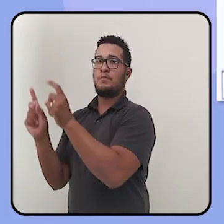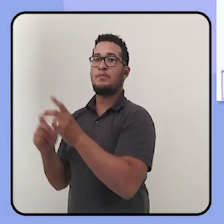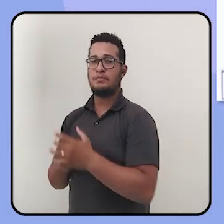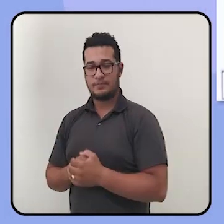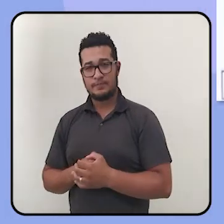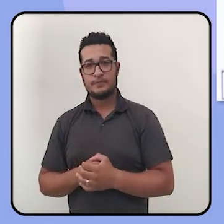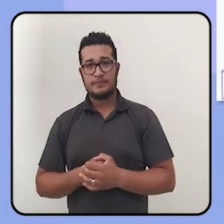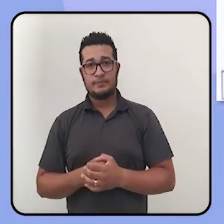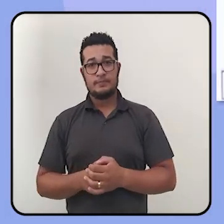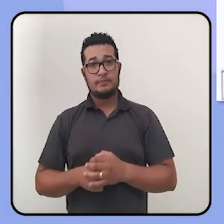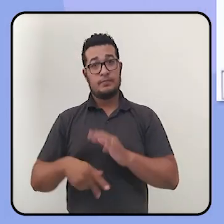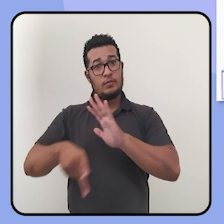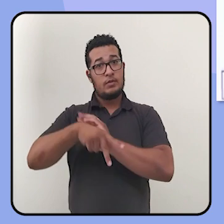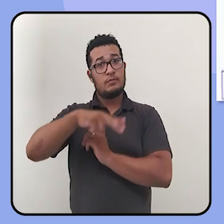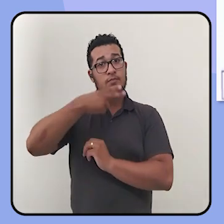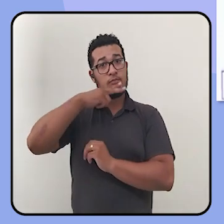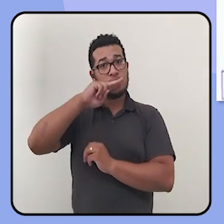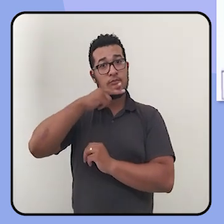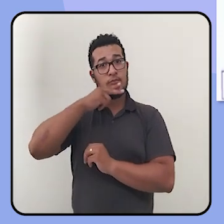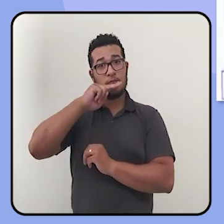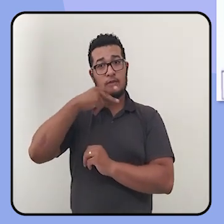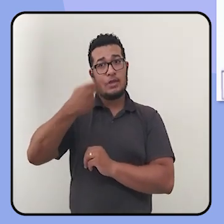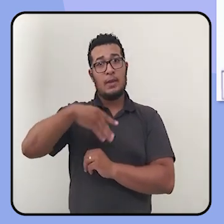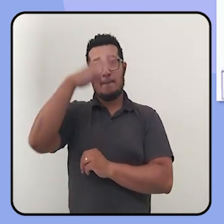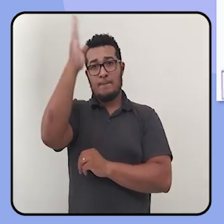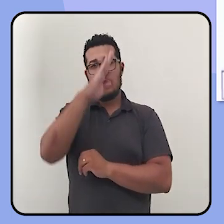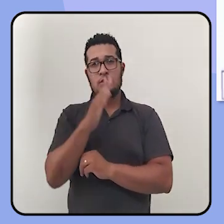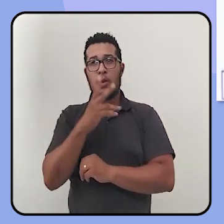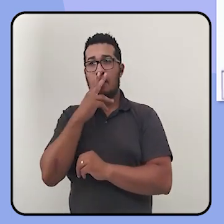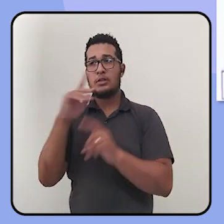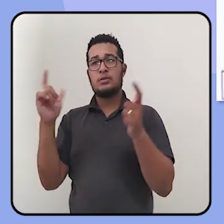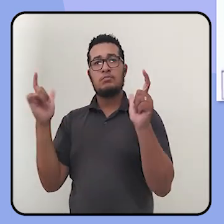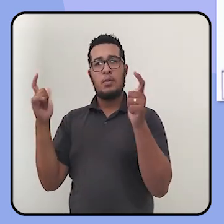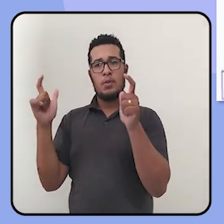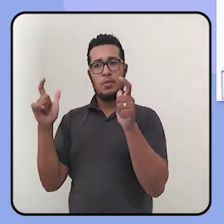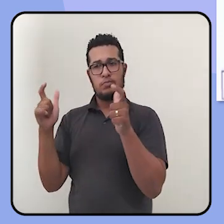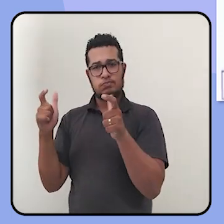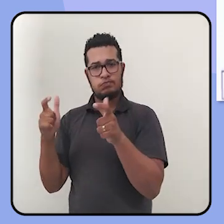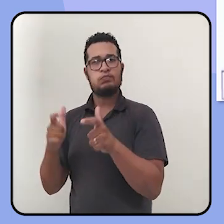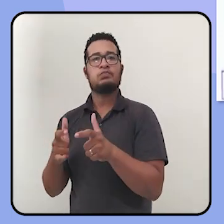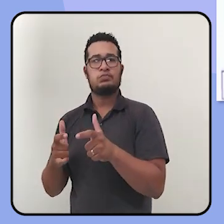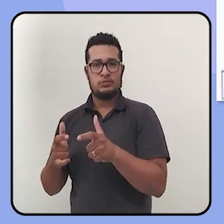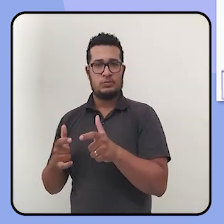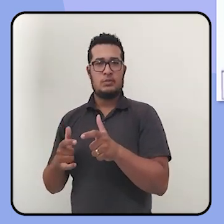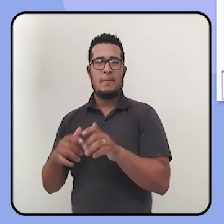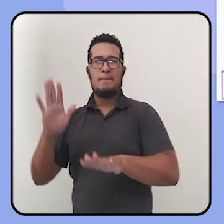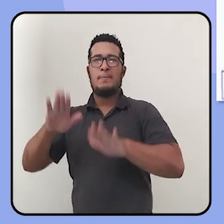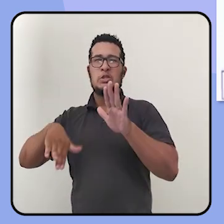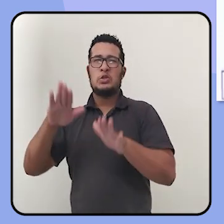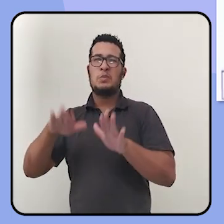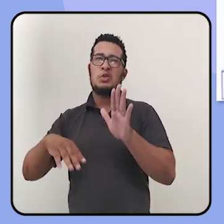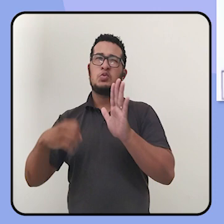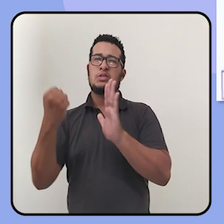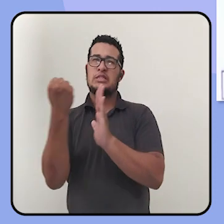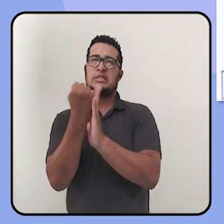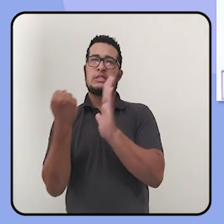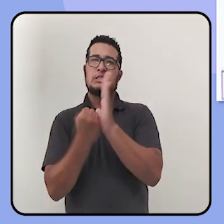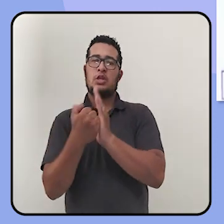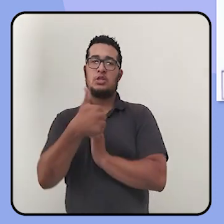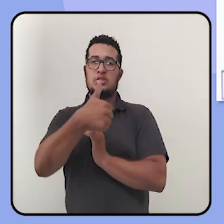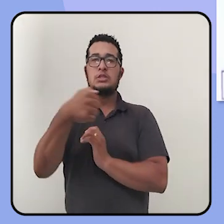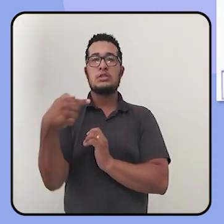aí os povos, eles surgem, o primeiro achado arqueológico de uma mulher que foi a Lucy, foi encontrada